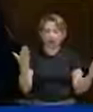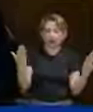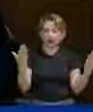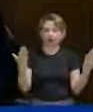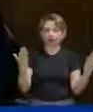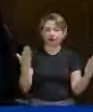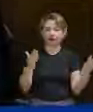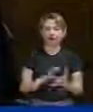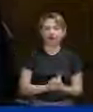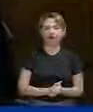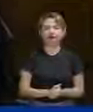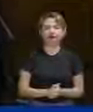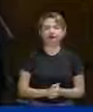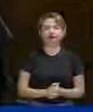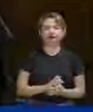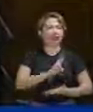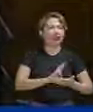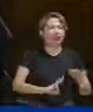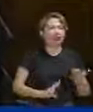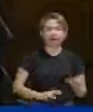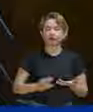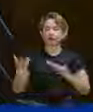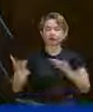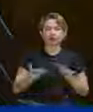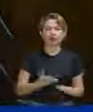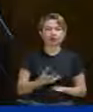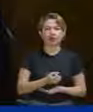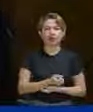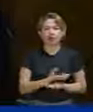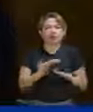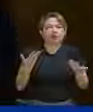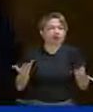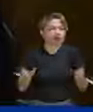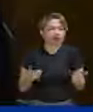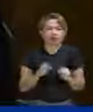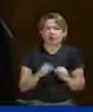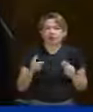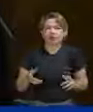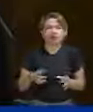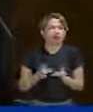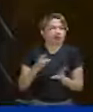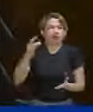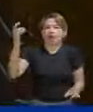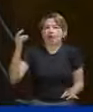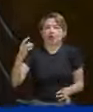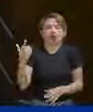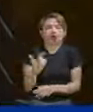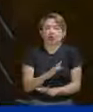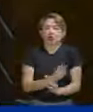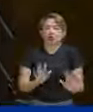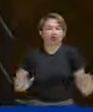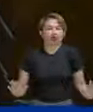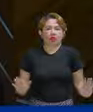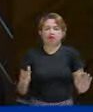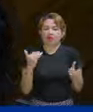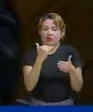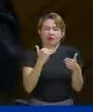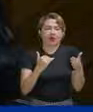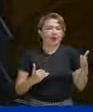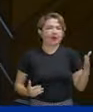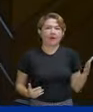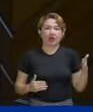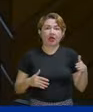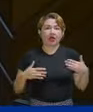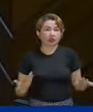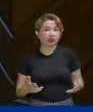apresentação de relatório, de apresentação de quais os atos praticados, de detalhamento, nós não tínhamos nada disso. Ok. Então,